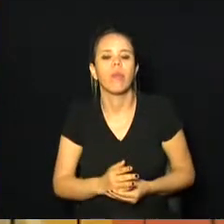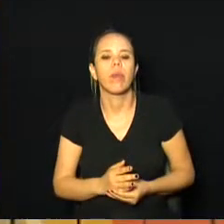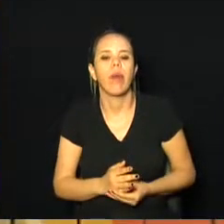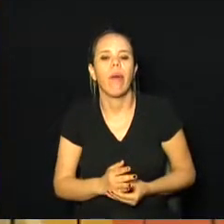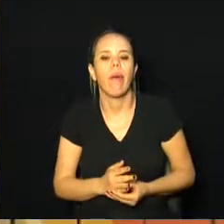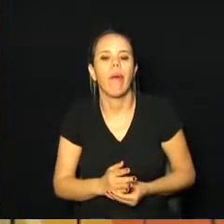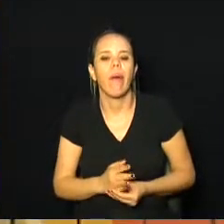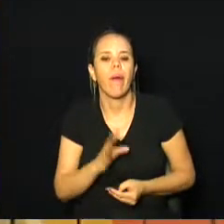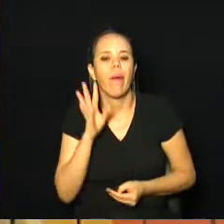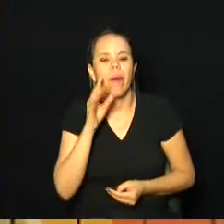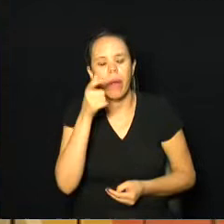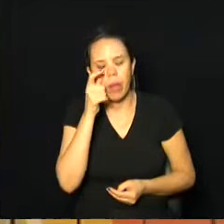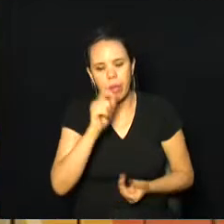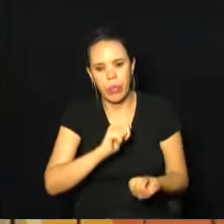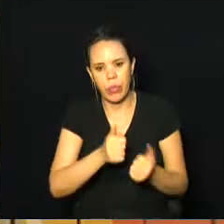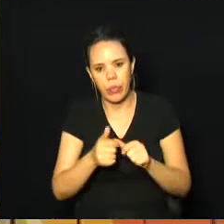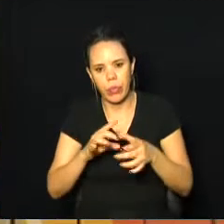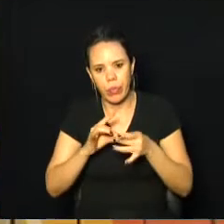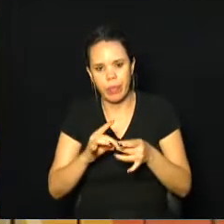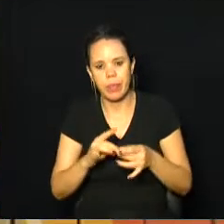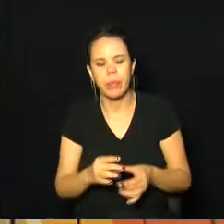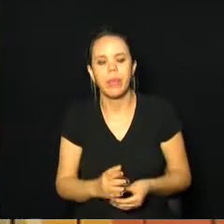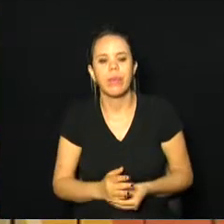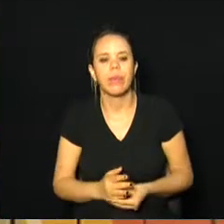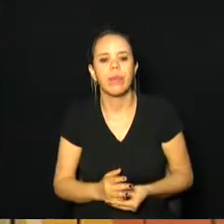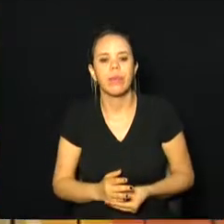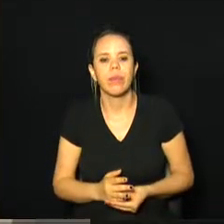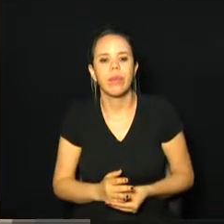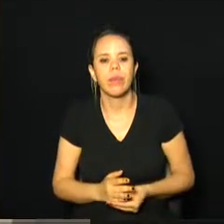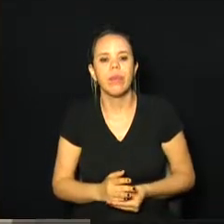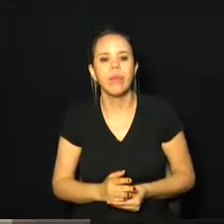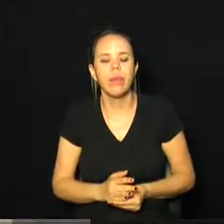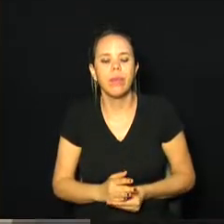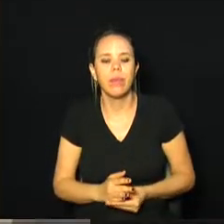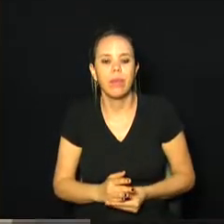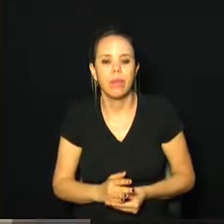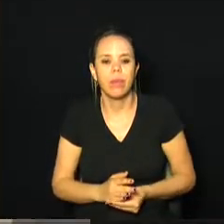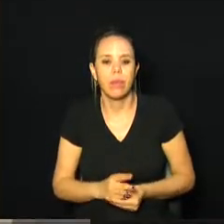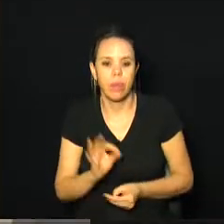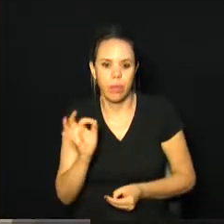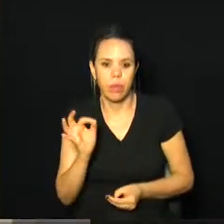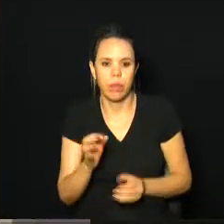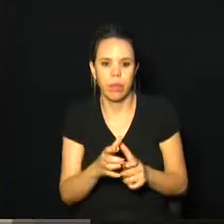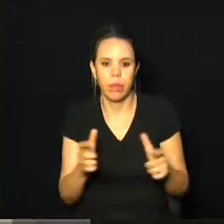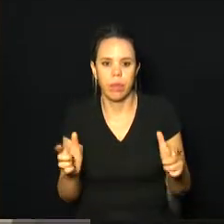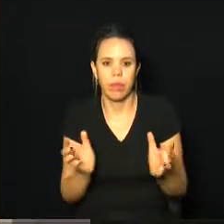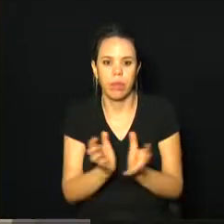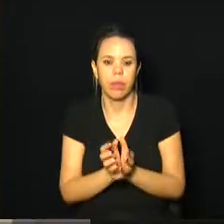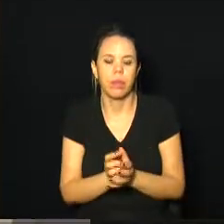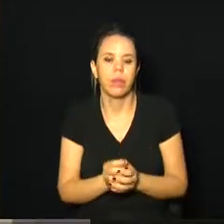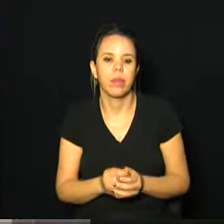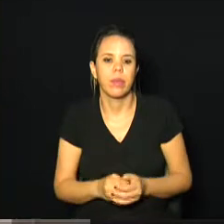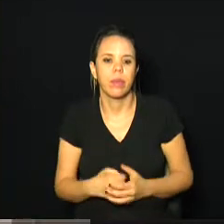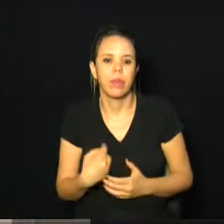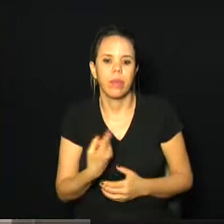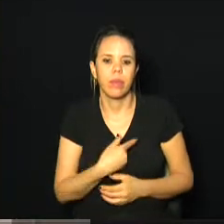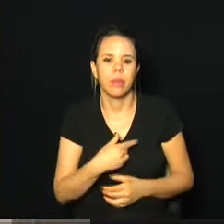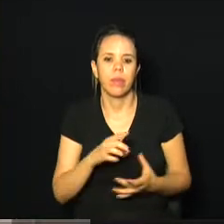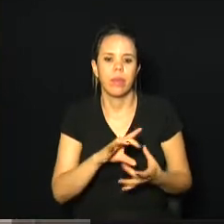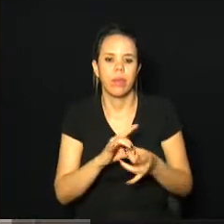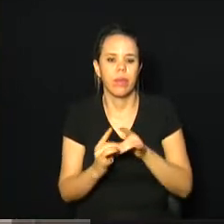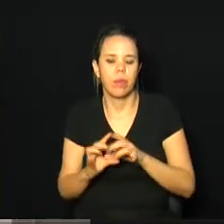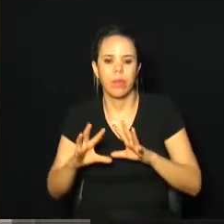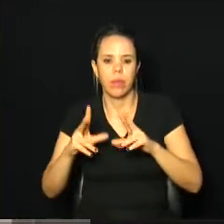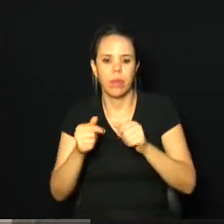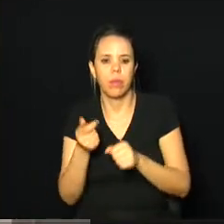muito bacana ver esse esporte fortalecido. Com certeza, são grandes seleções. Quando se vai para a Olimpíada, todo mundo